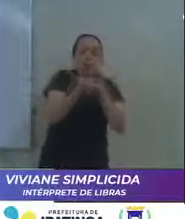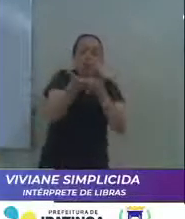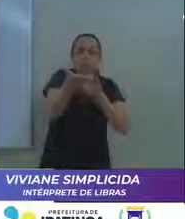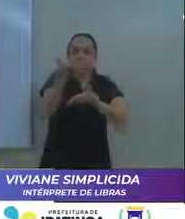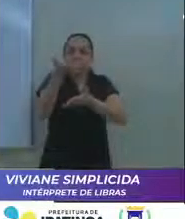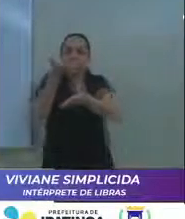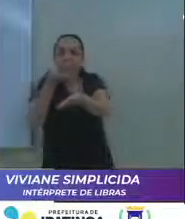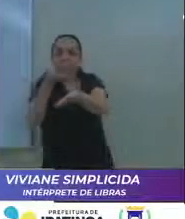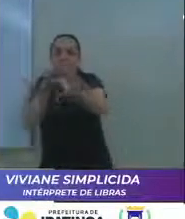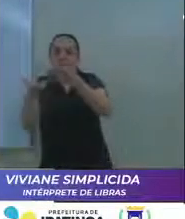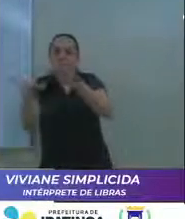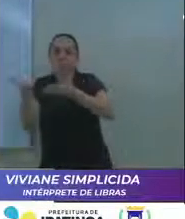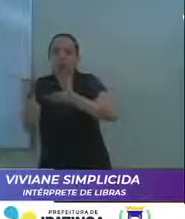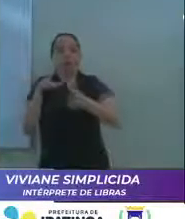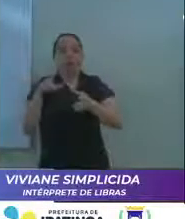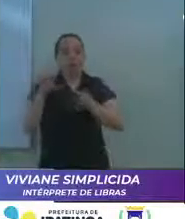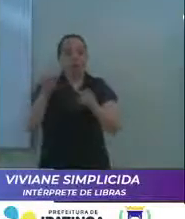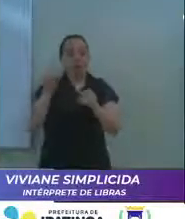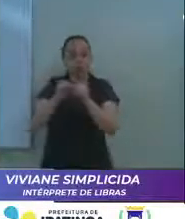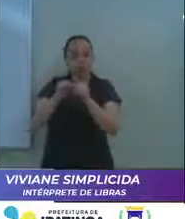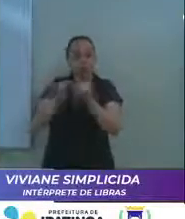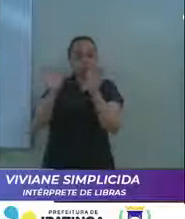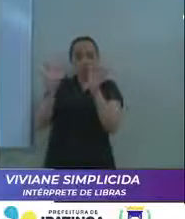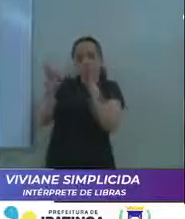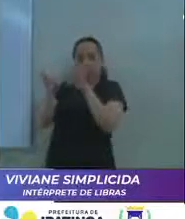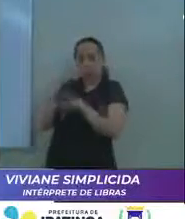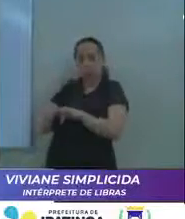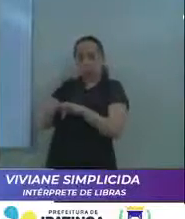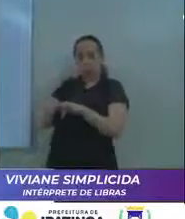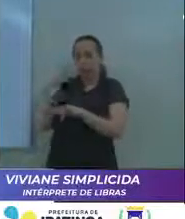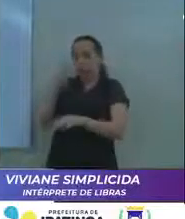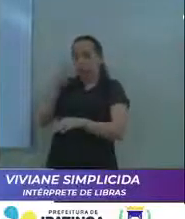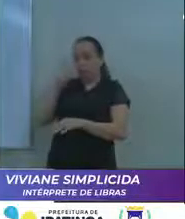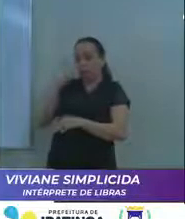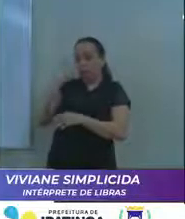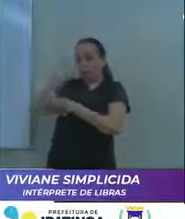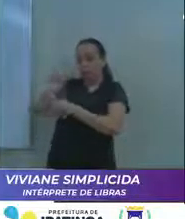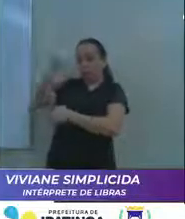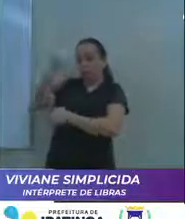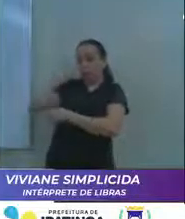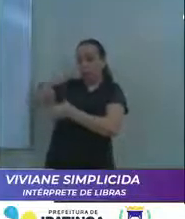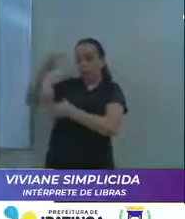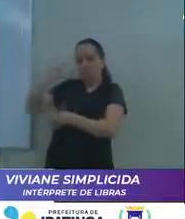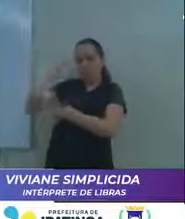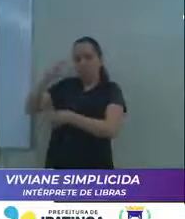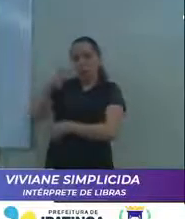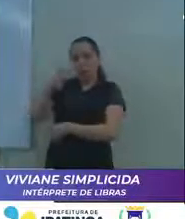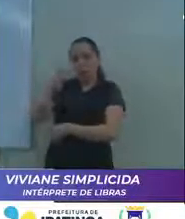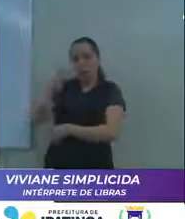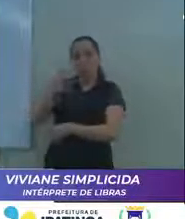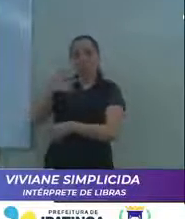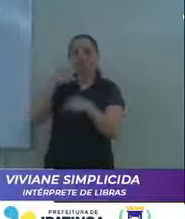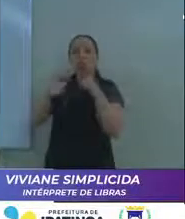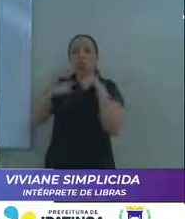né? Mas, no finalzinho, eu vou acompanhando pelo chat e a gente vai trocando isso, né?